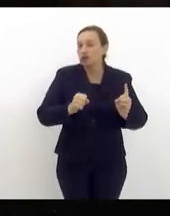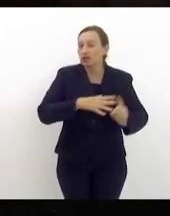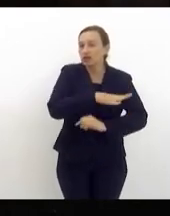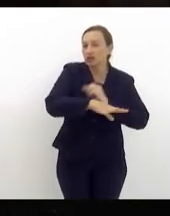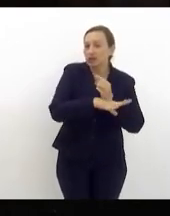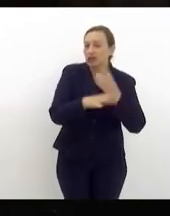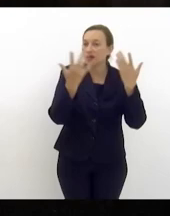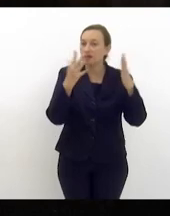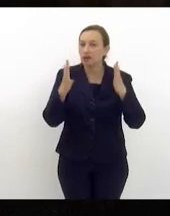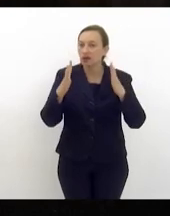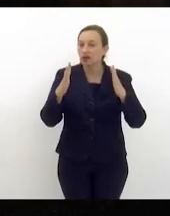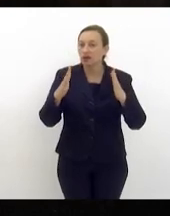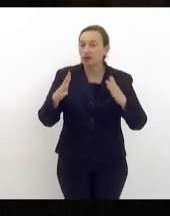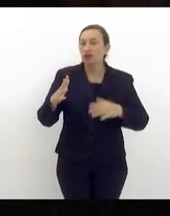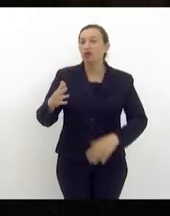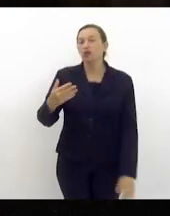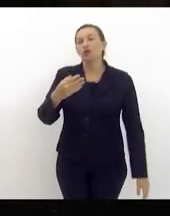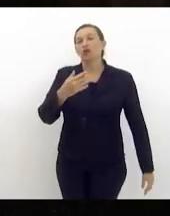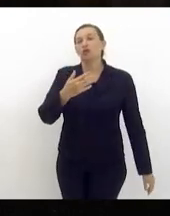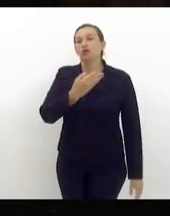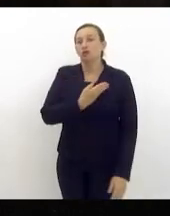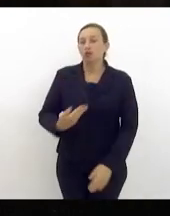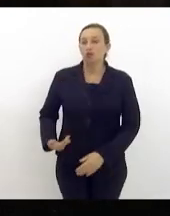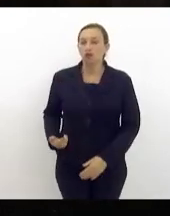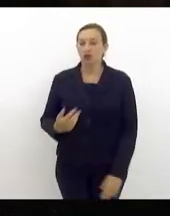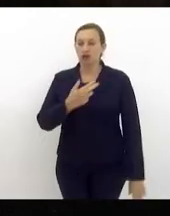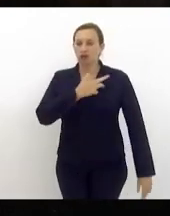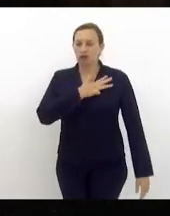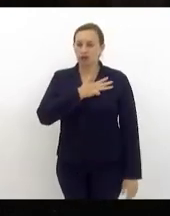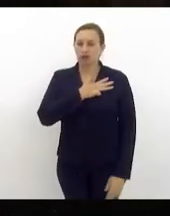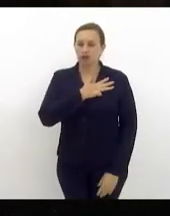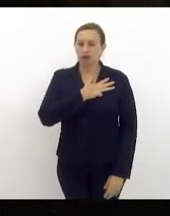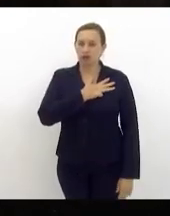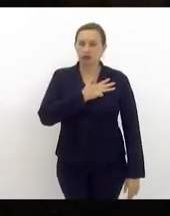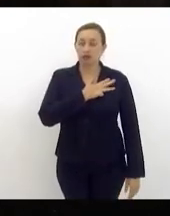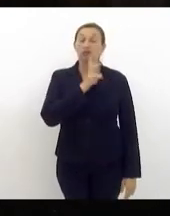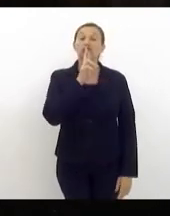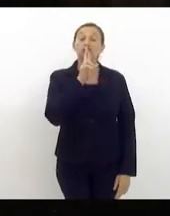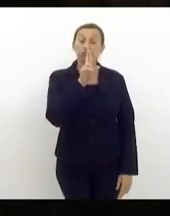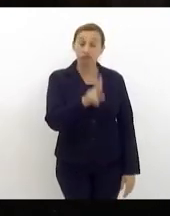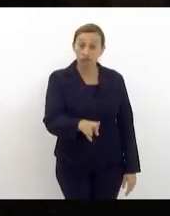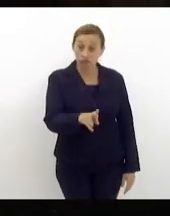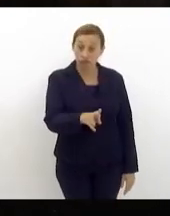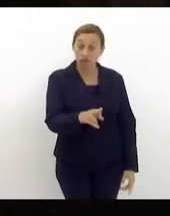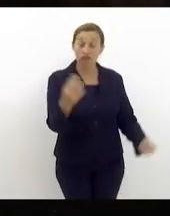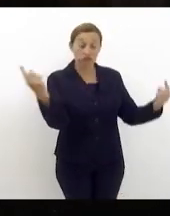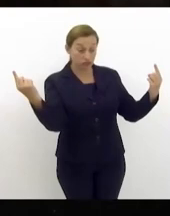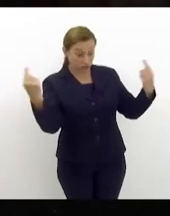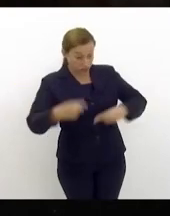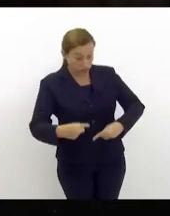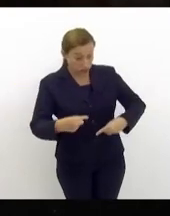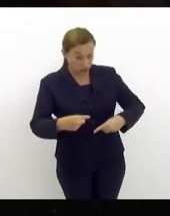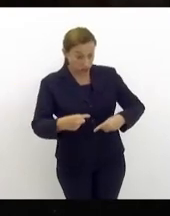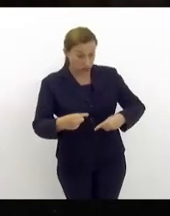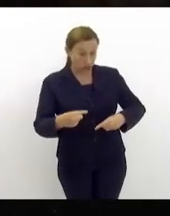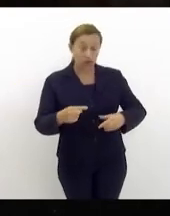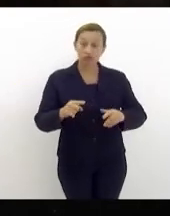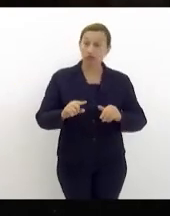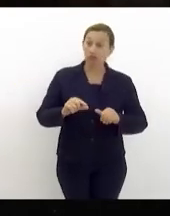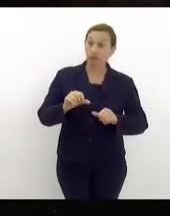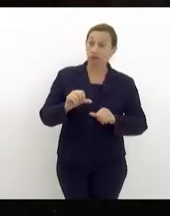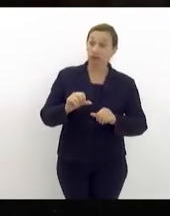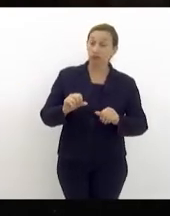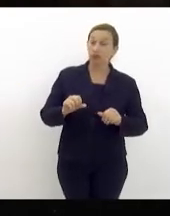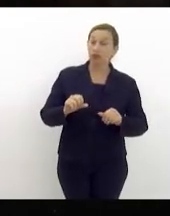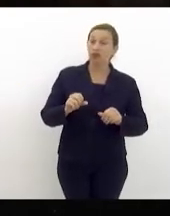celebrar o governo de Luiz Inácio Lula da Silva, concluir, que está dando a resposta aos desafios para a reconstrução de